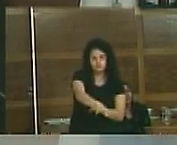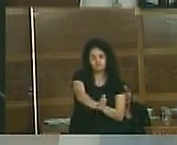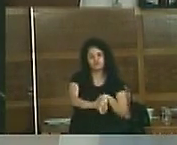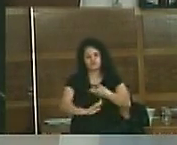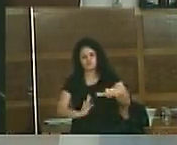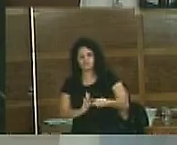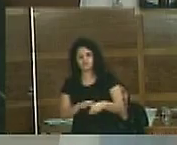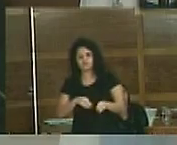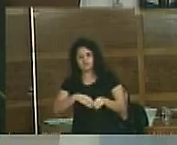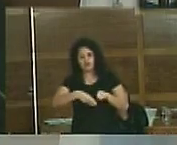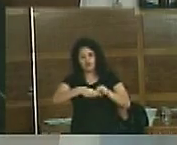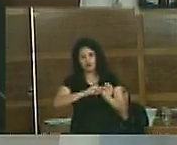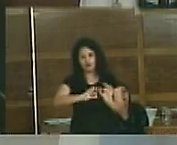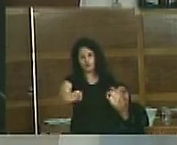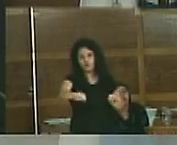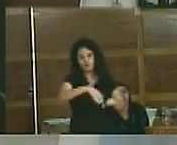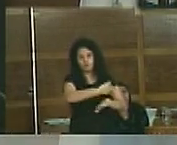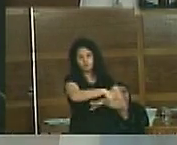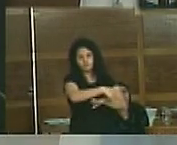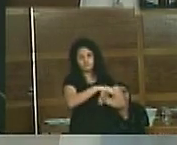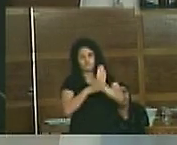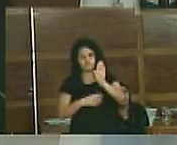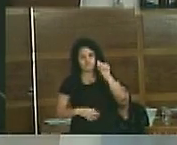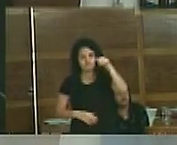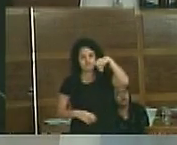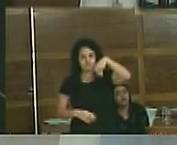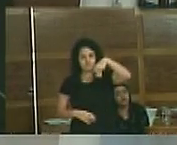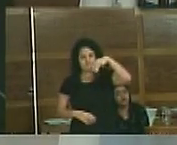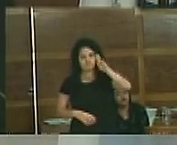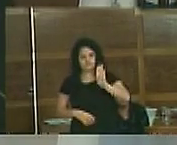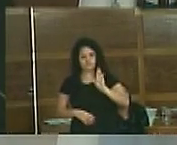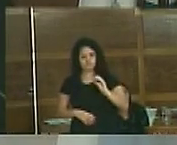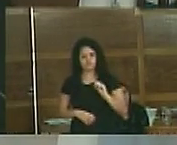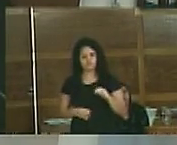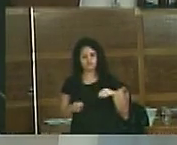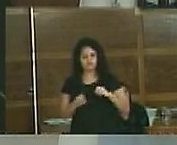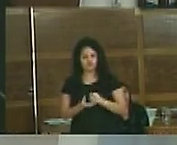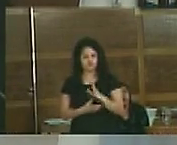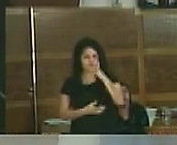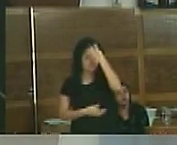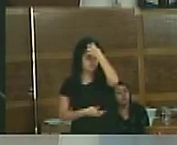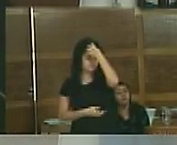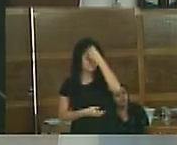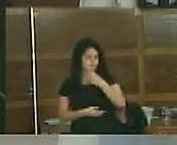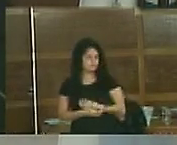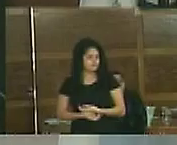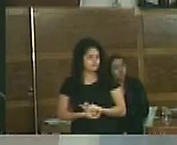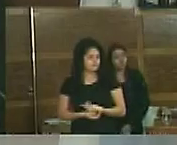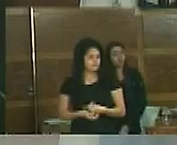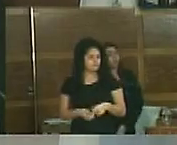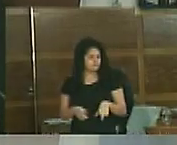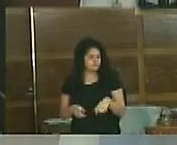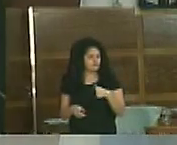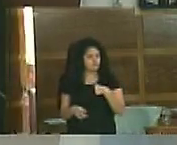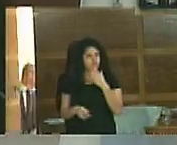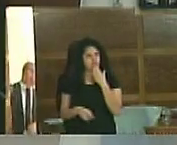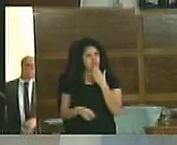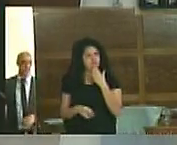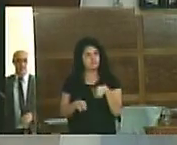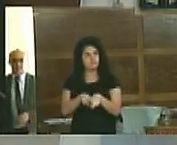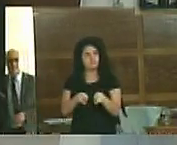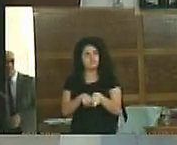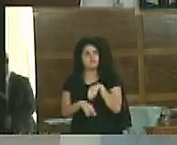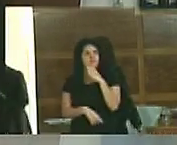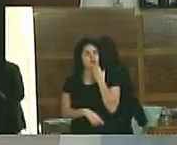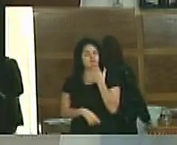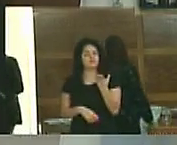extensão da Rua dos Bambuzais, na Nova Angra. Aí eu também peço, além